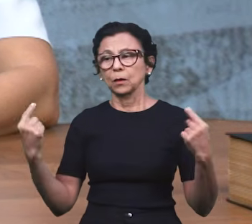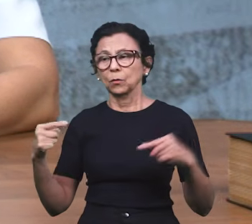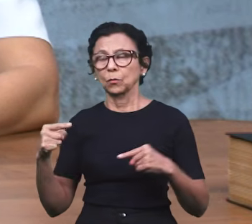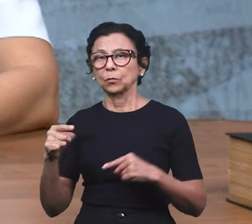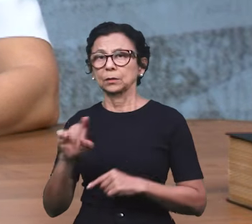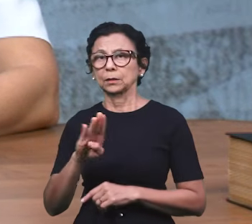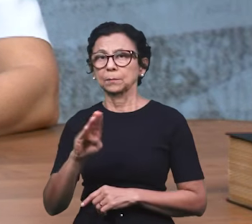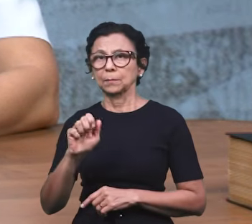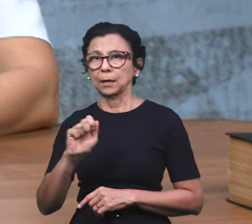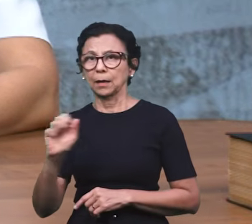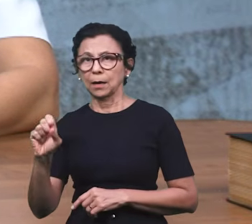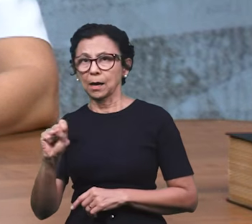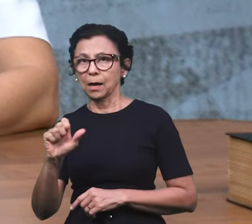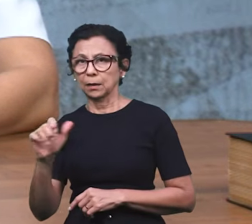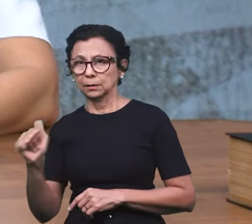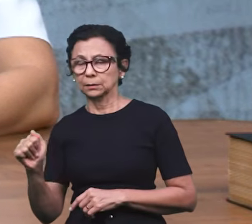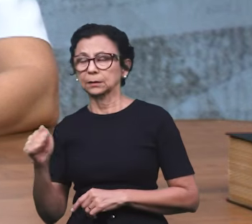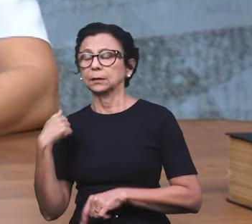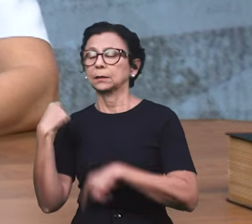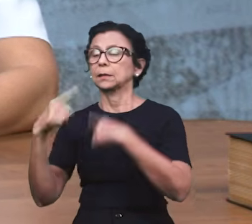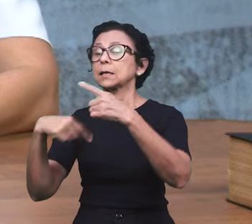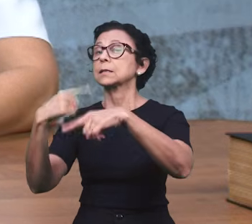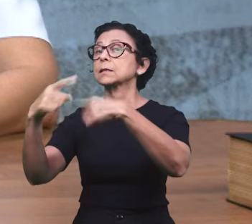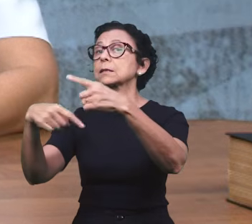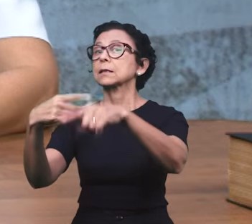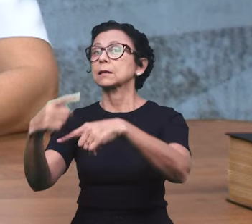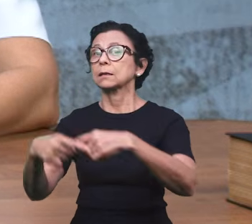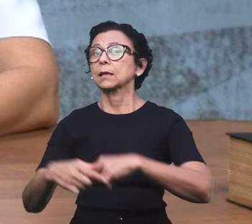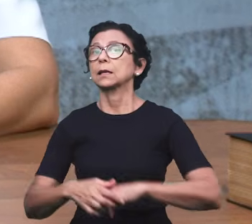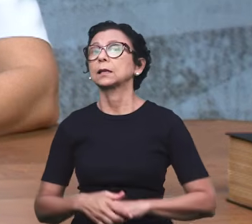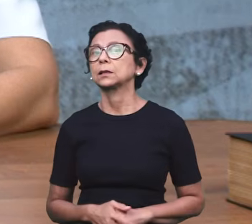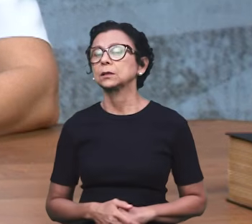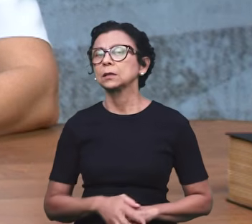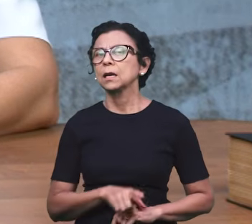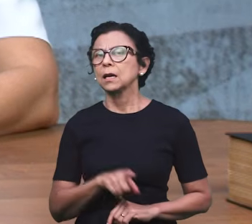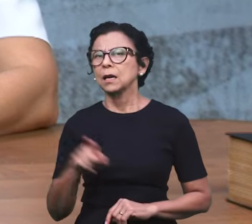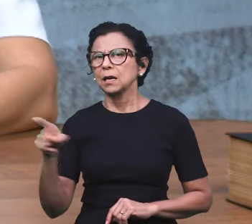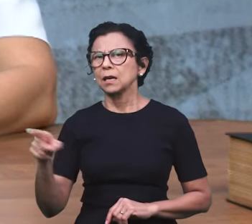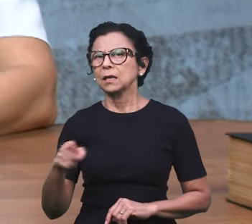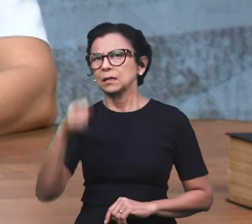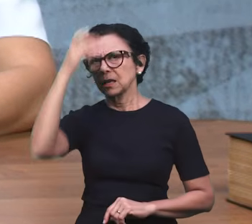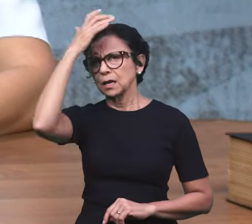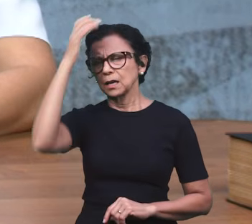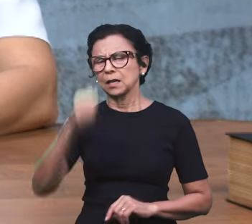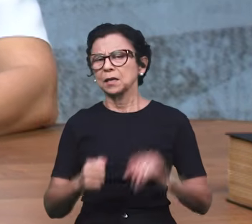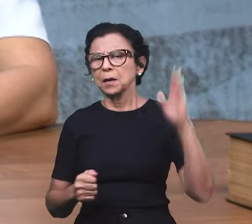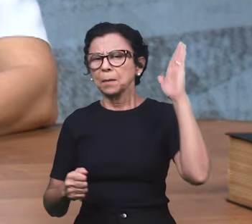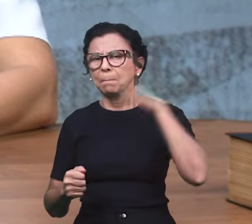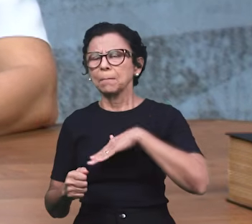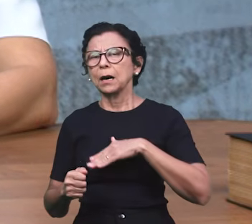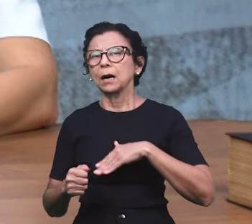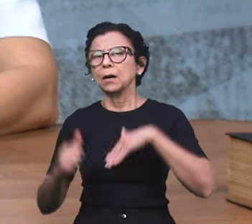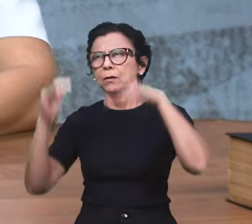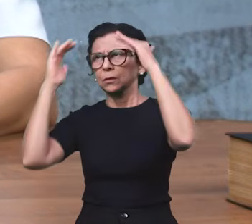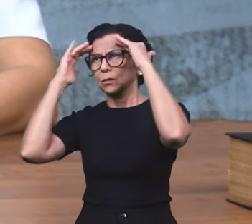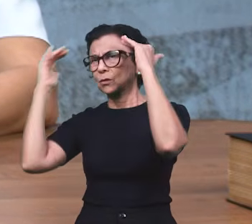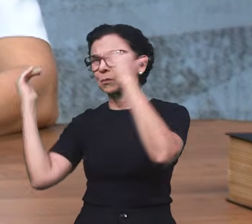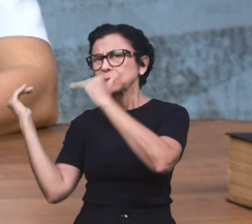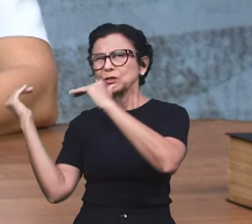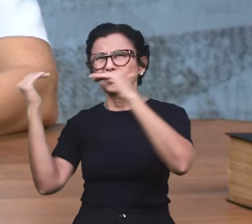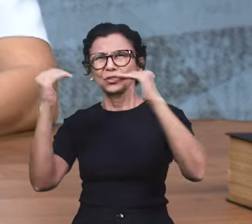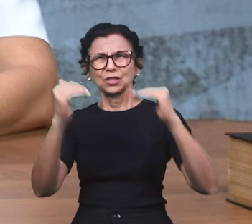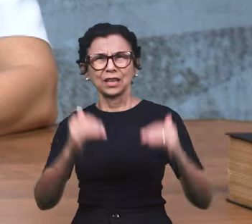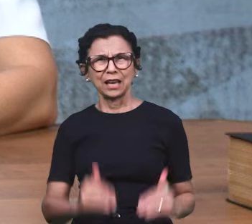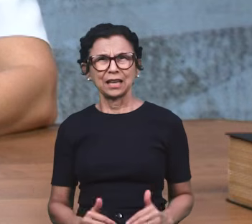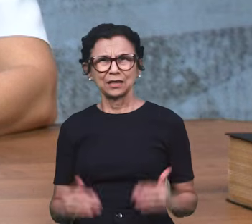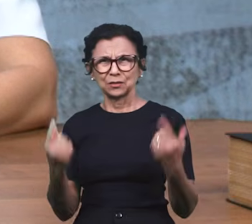casa, e isso por todo o mal que fizera aos olhos do Senhor, irritando-o com